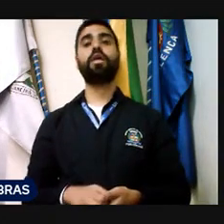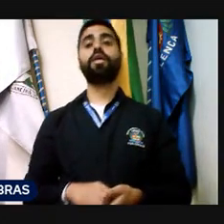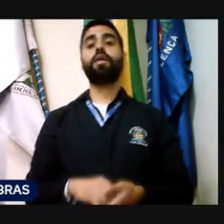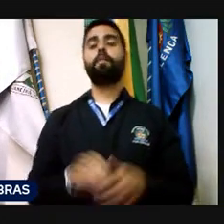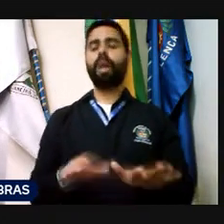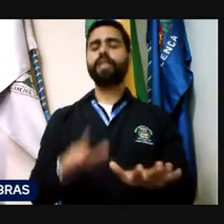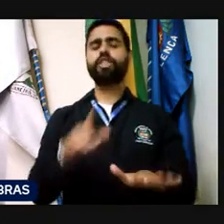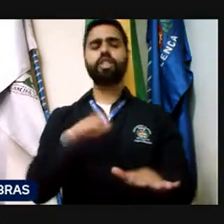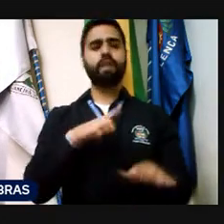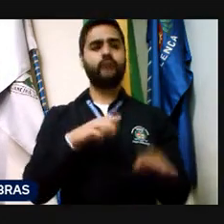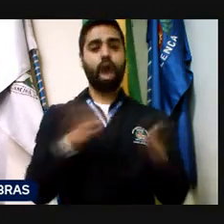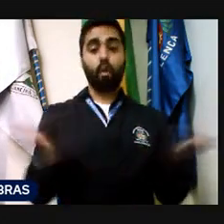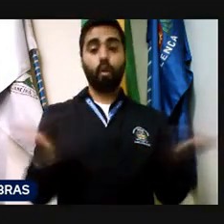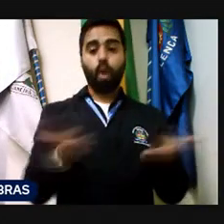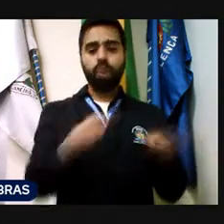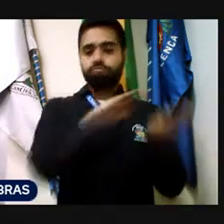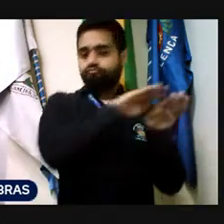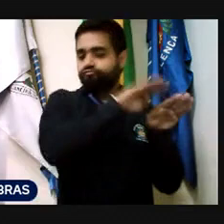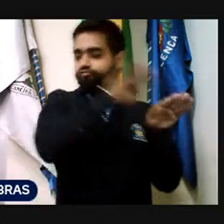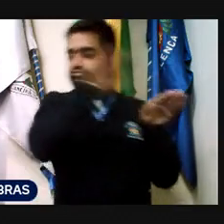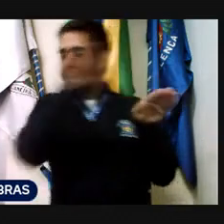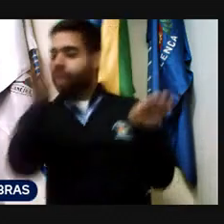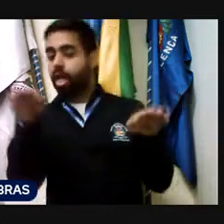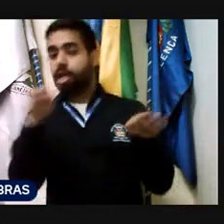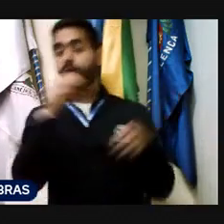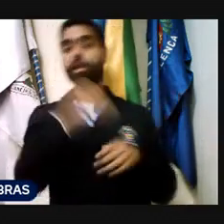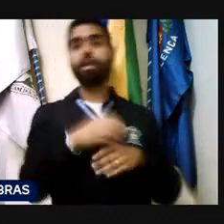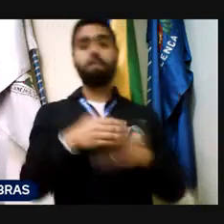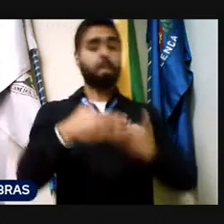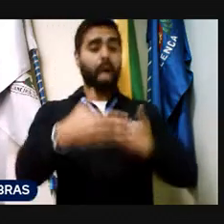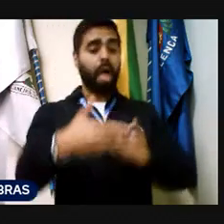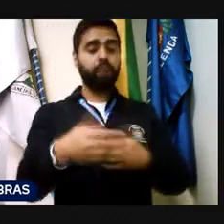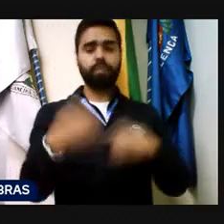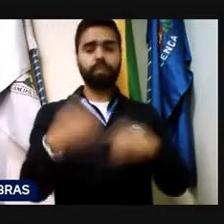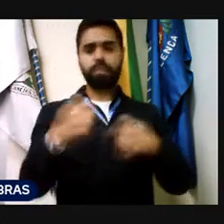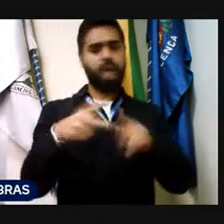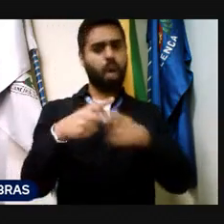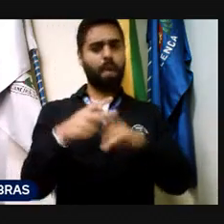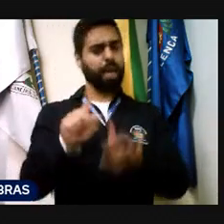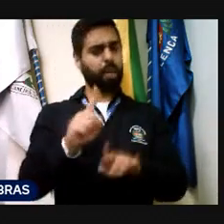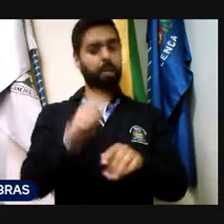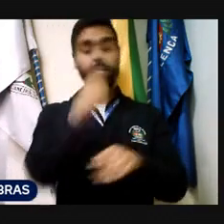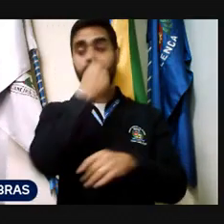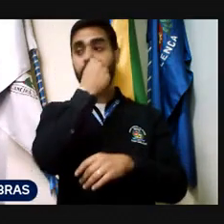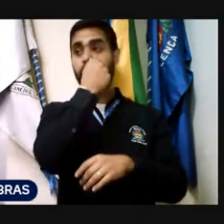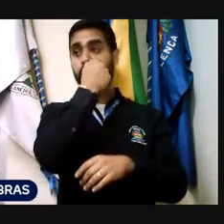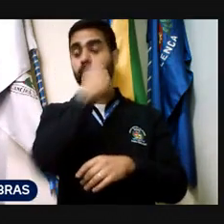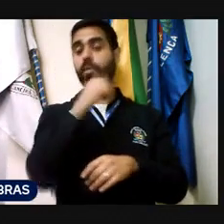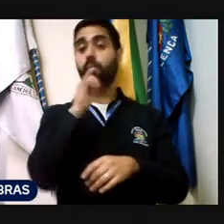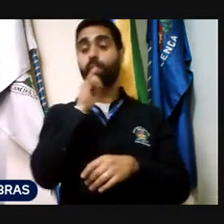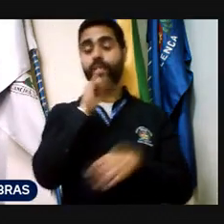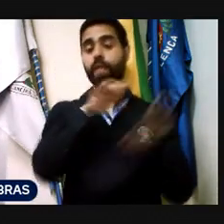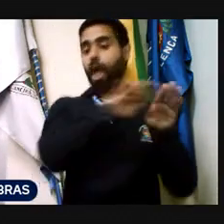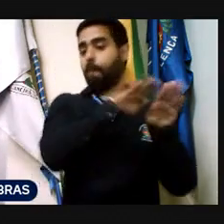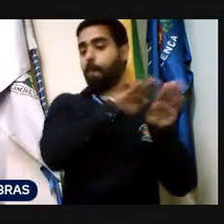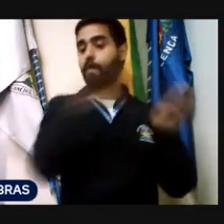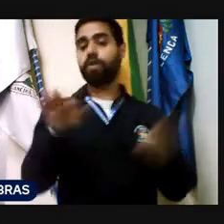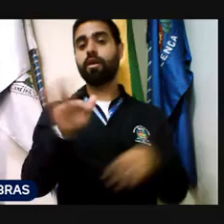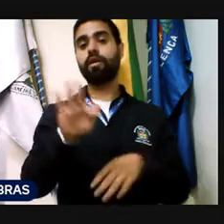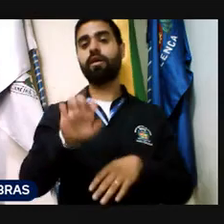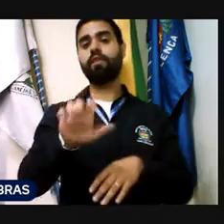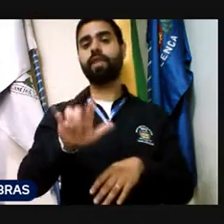ponte fixa, sem nem tão cedo ter aí essa manutenção. Ponte Felipe Jorge, na qual, inclusive, já